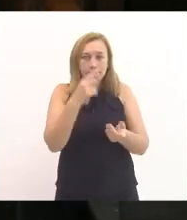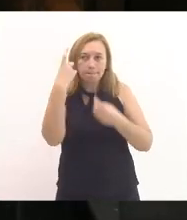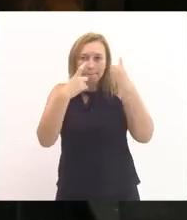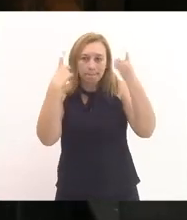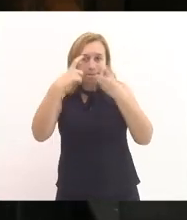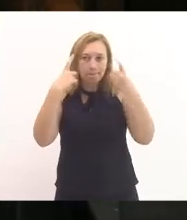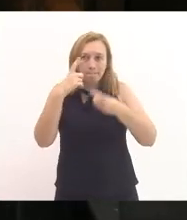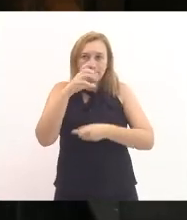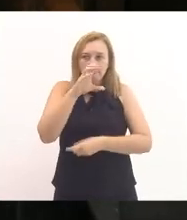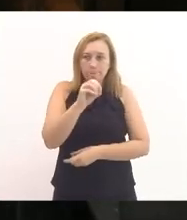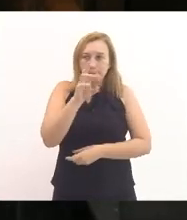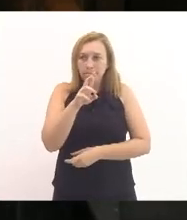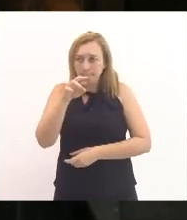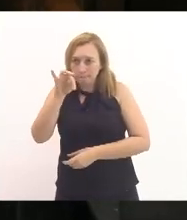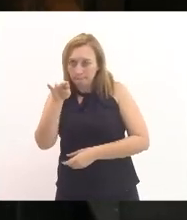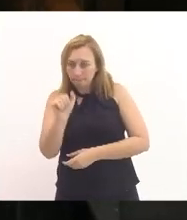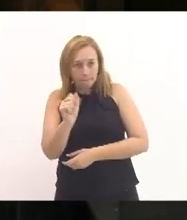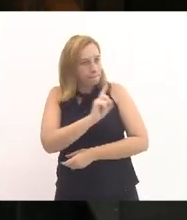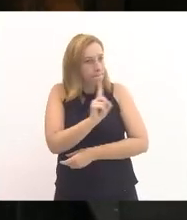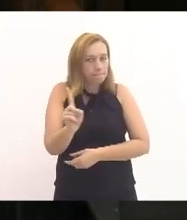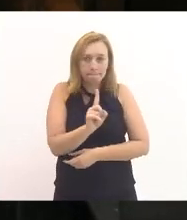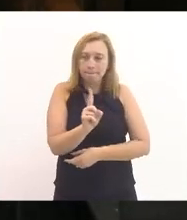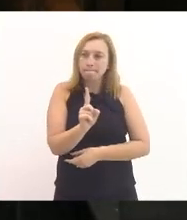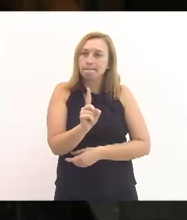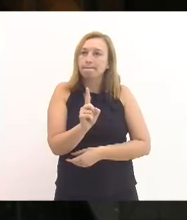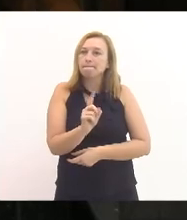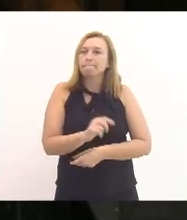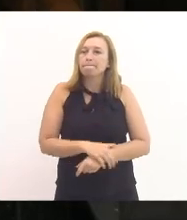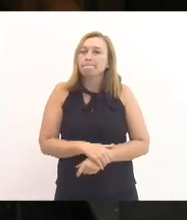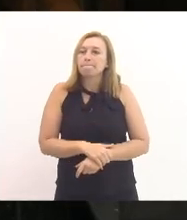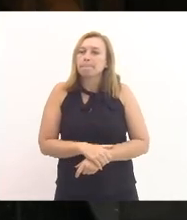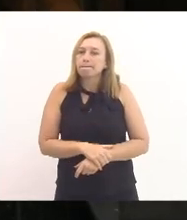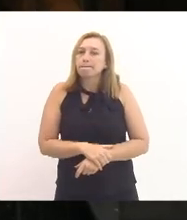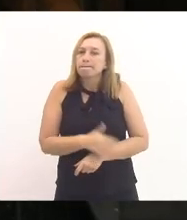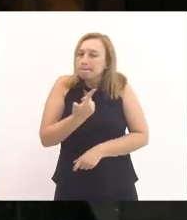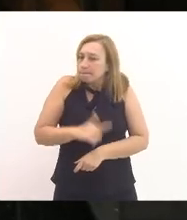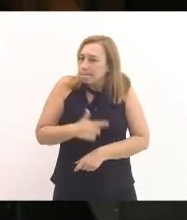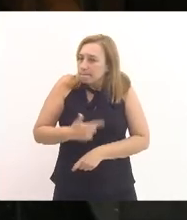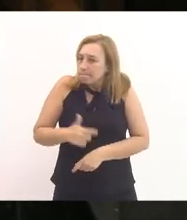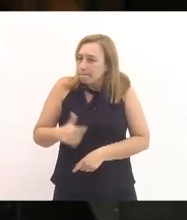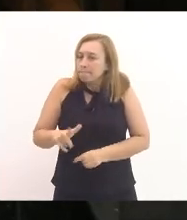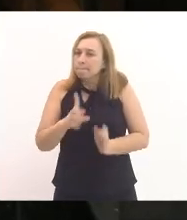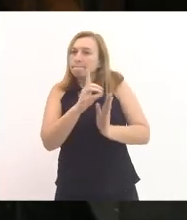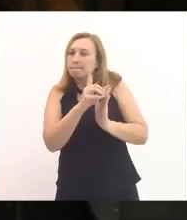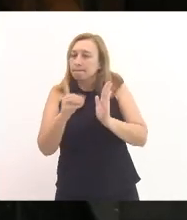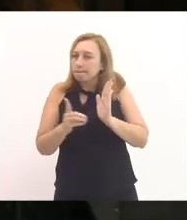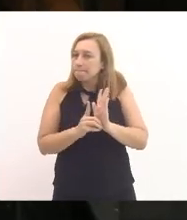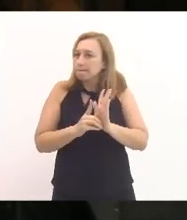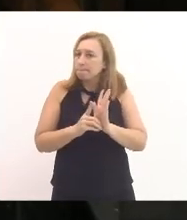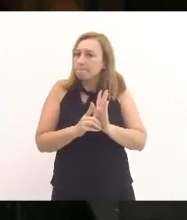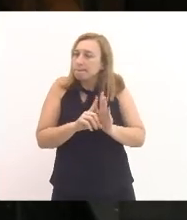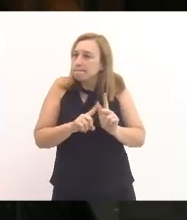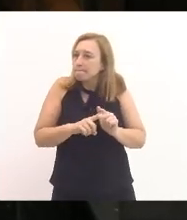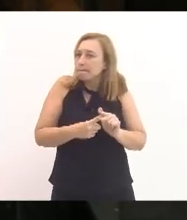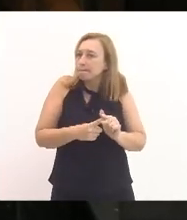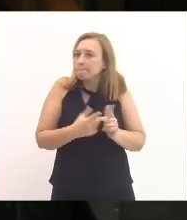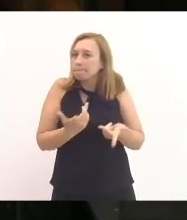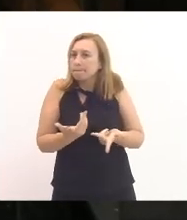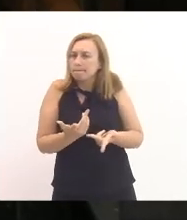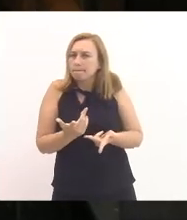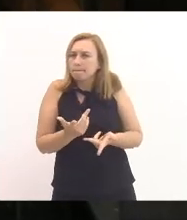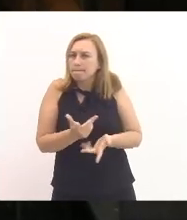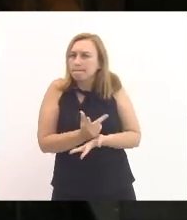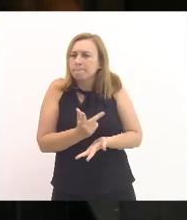preocupada com uma coisa daria não está de modo aquilo repetição deste Decreto da parte correcional completamente